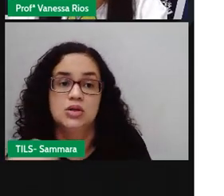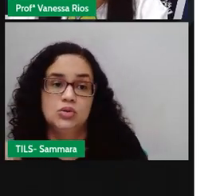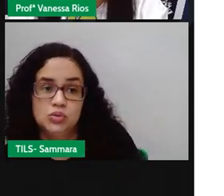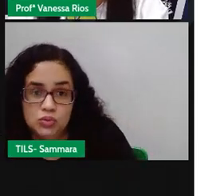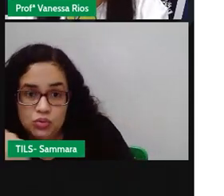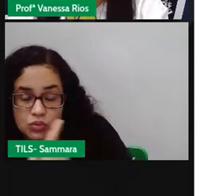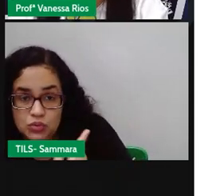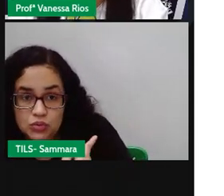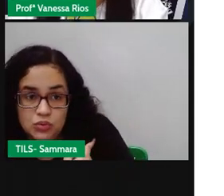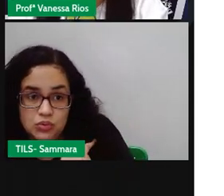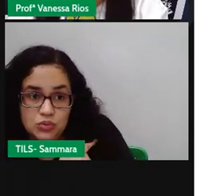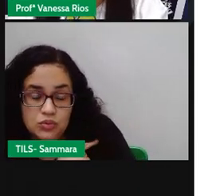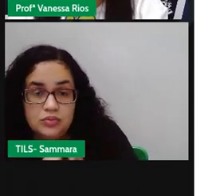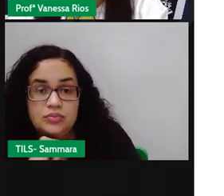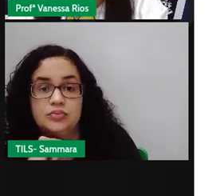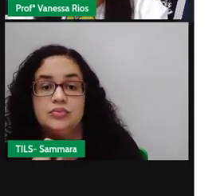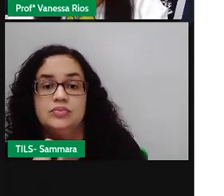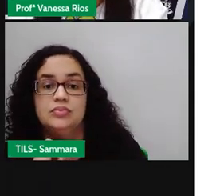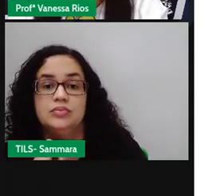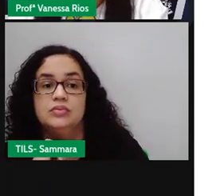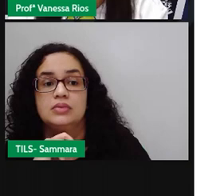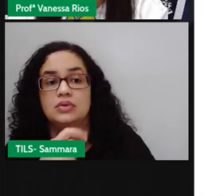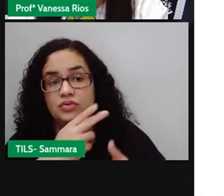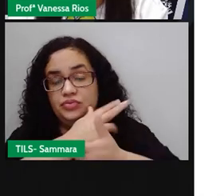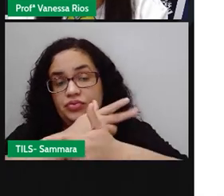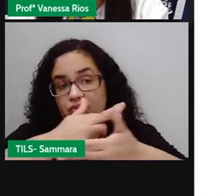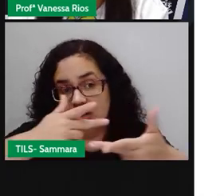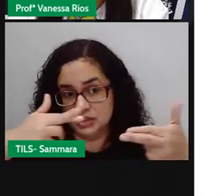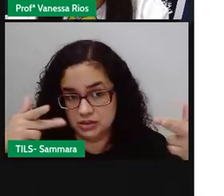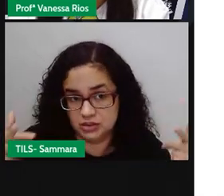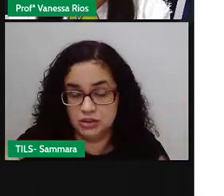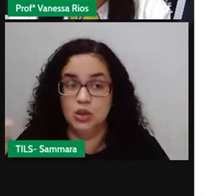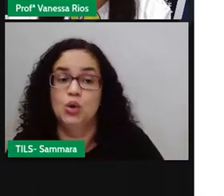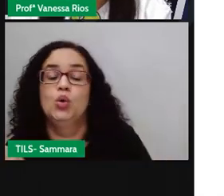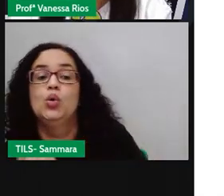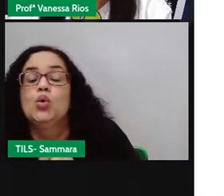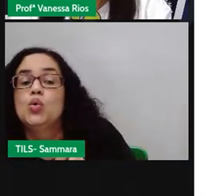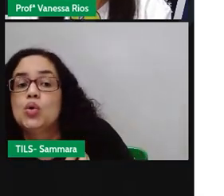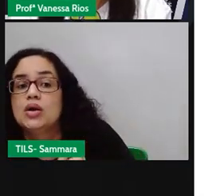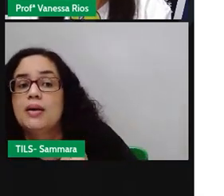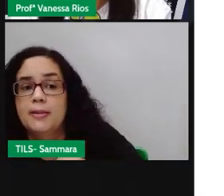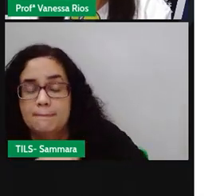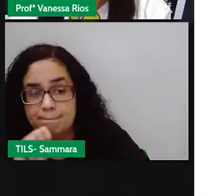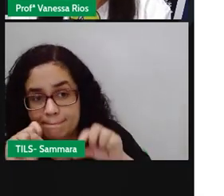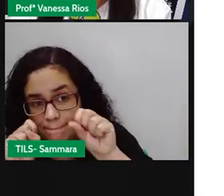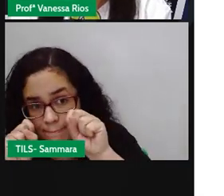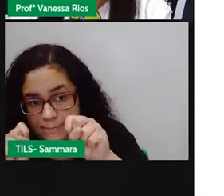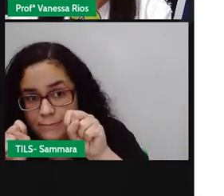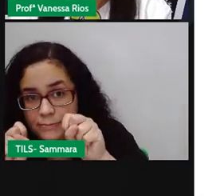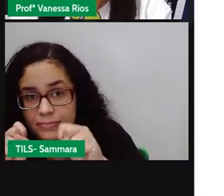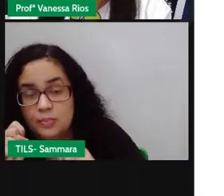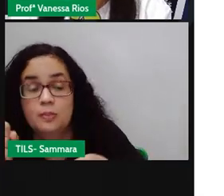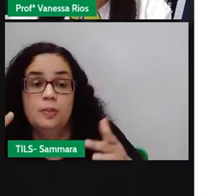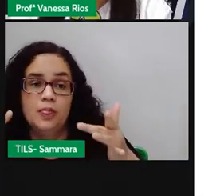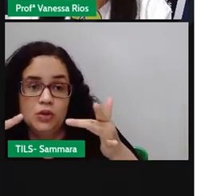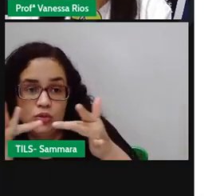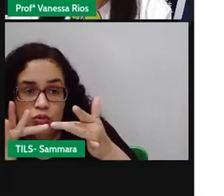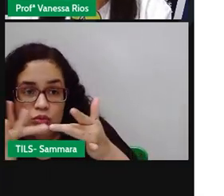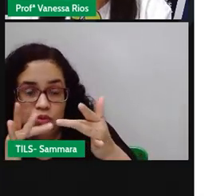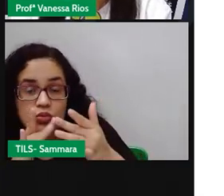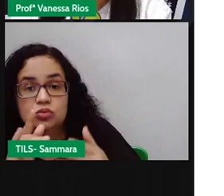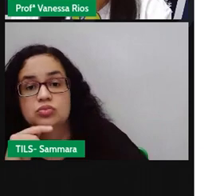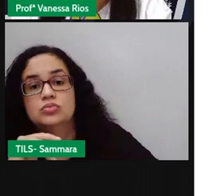nosso redor. Então, são muitas e muitas, inúmeras possibilidades de combinação